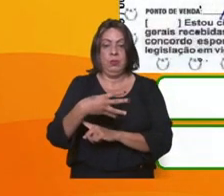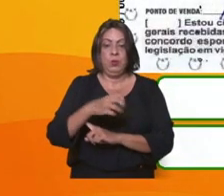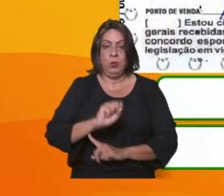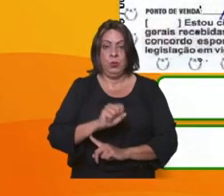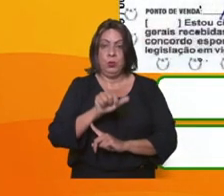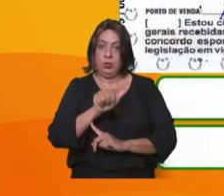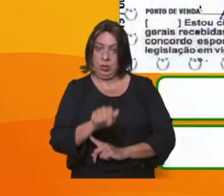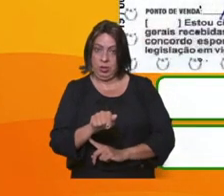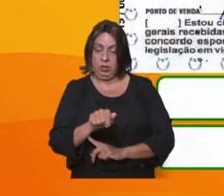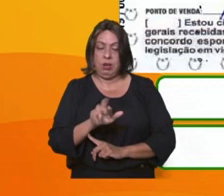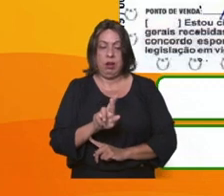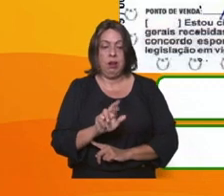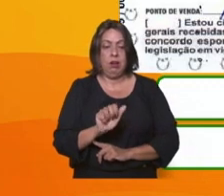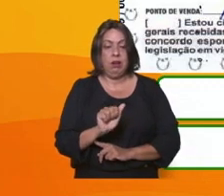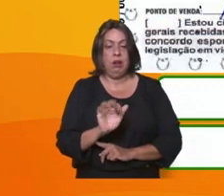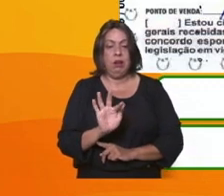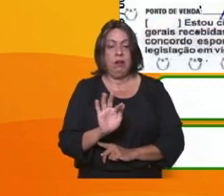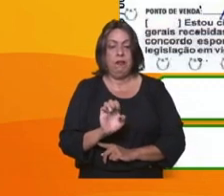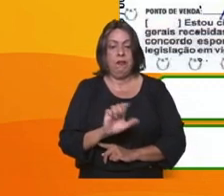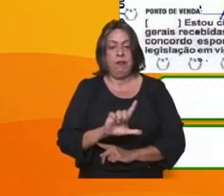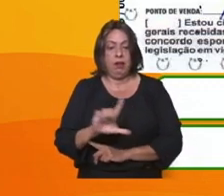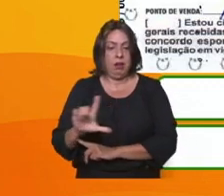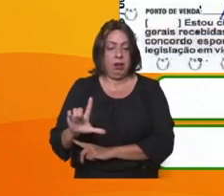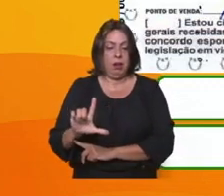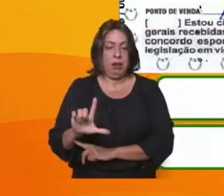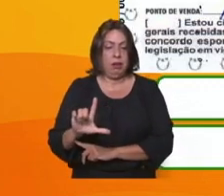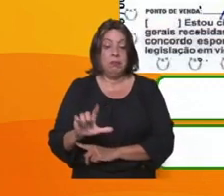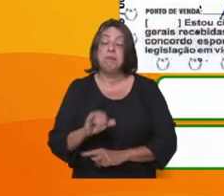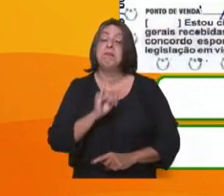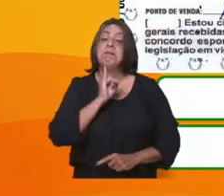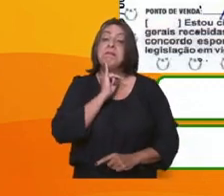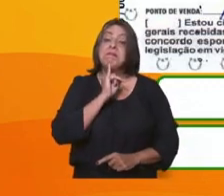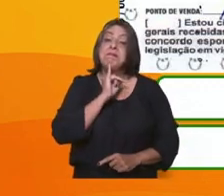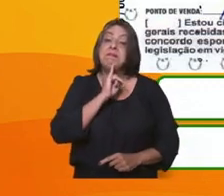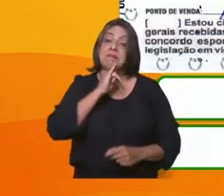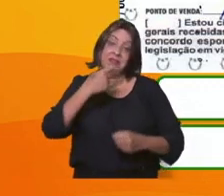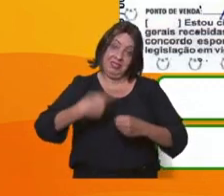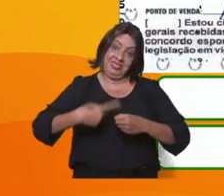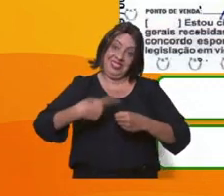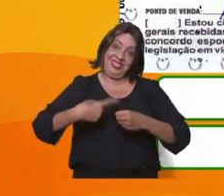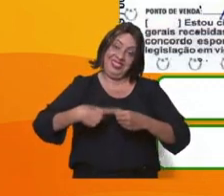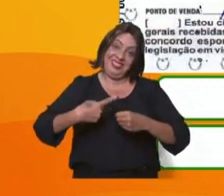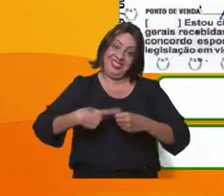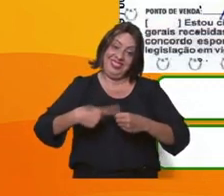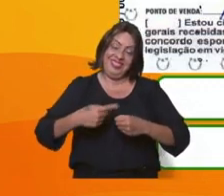094487. Alô, Rafael dos Santos Andrade de Itabaiana!